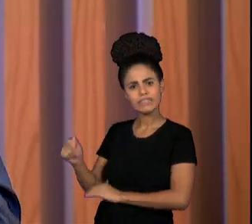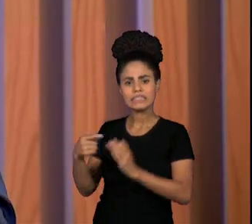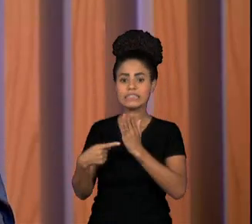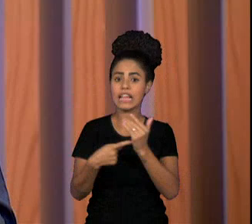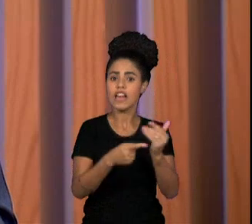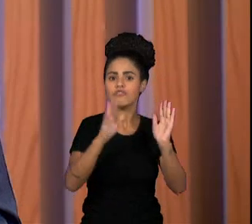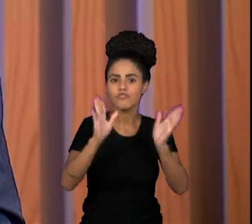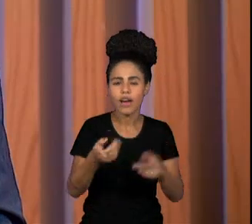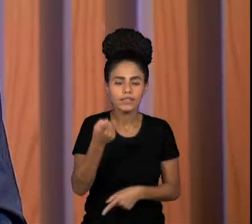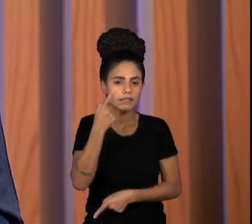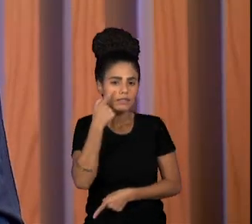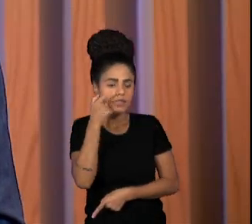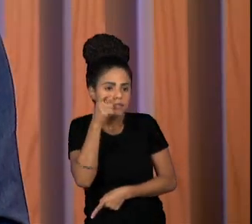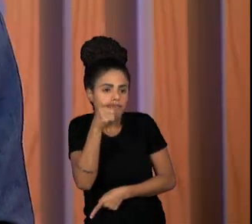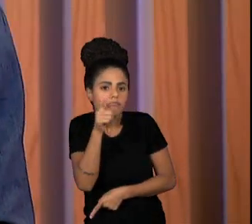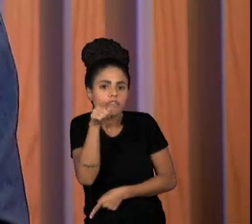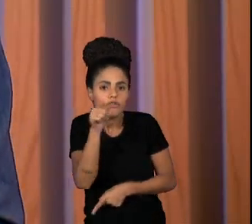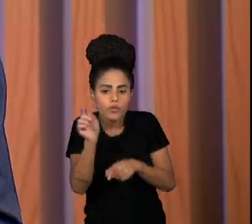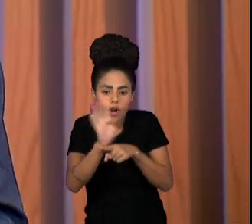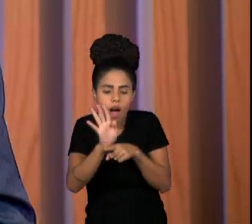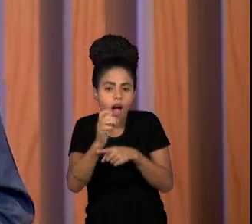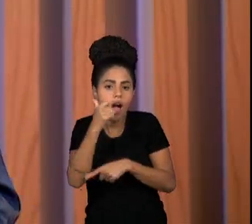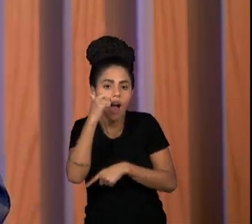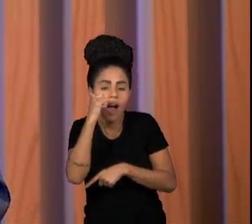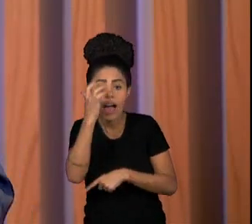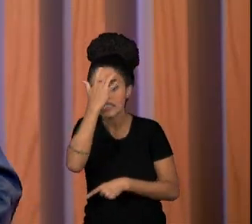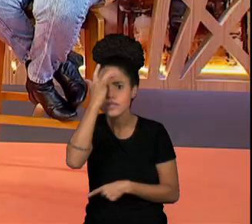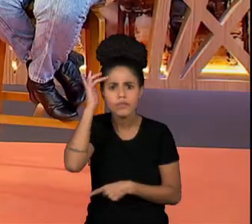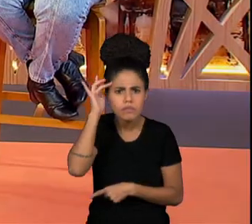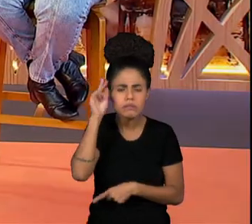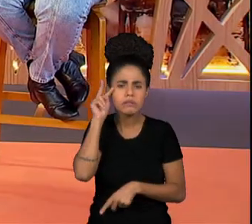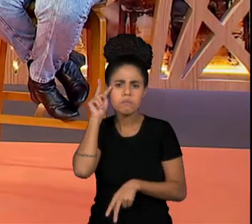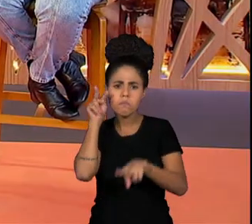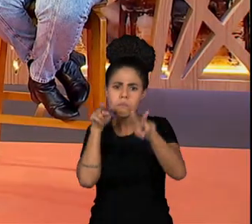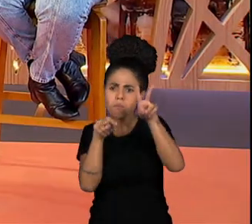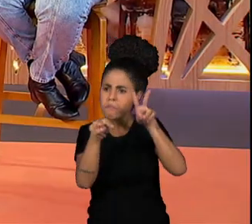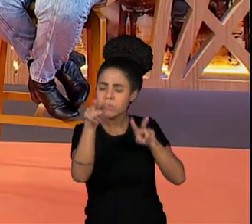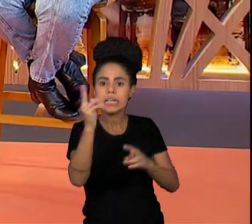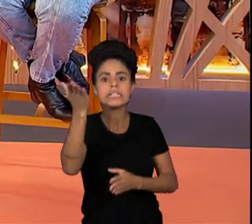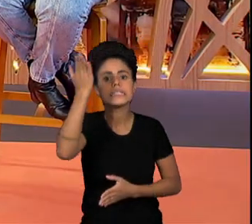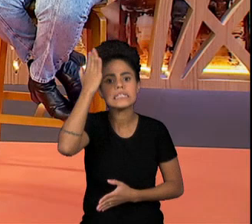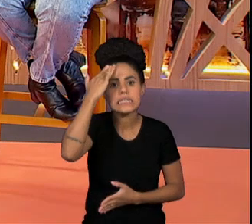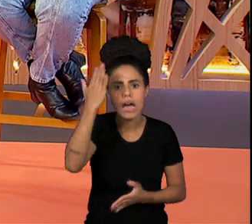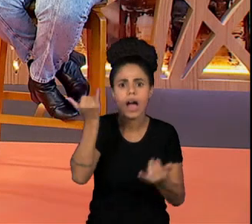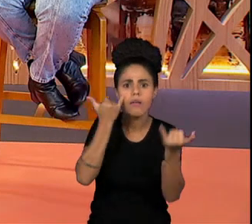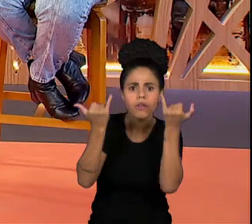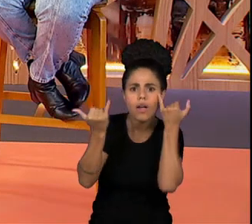é bem interessante quando a gente vê essa reportagem das pessoas estarem muito informadas